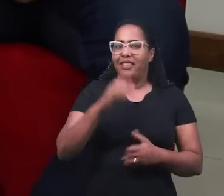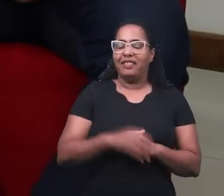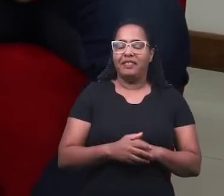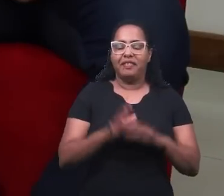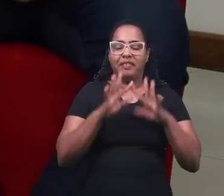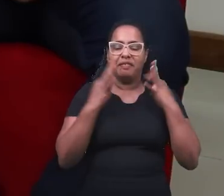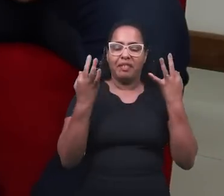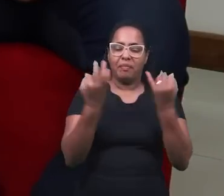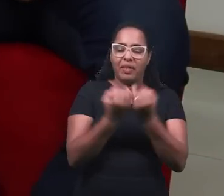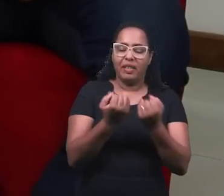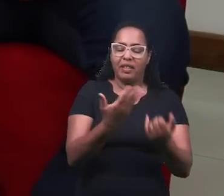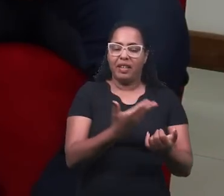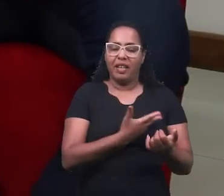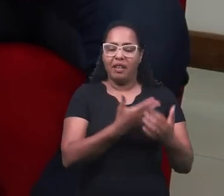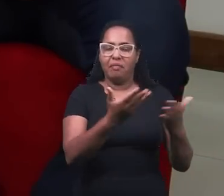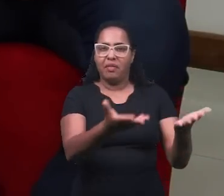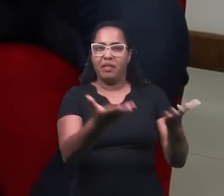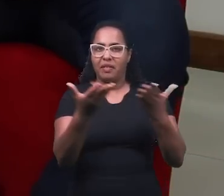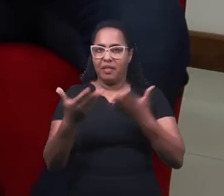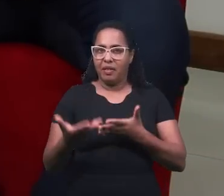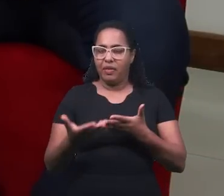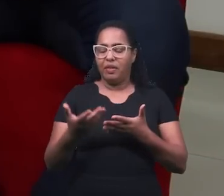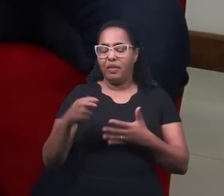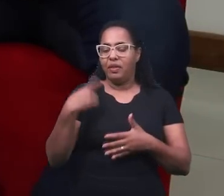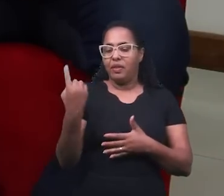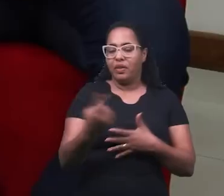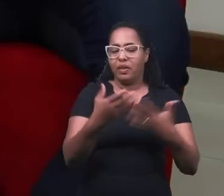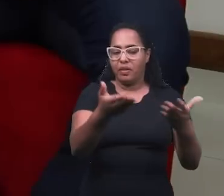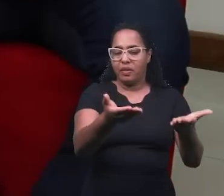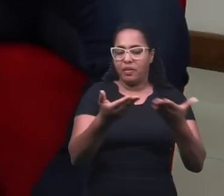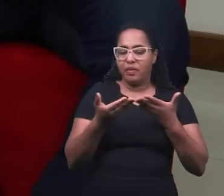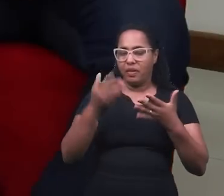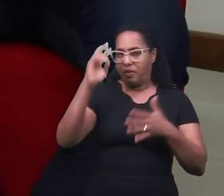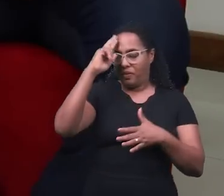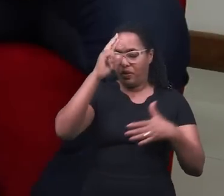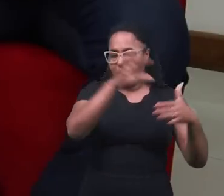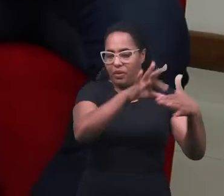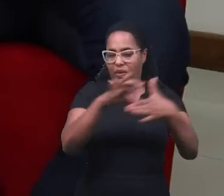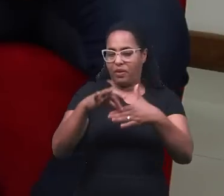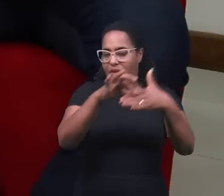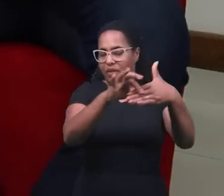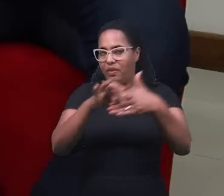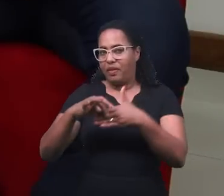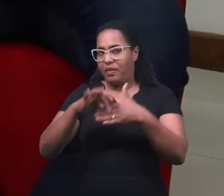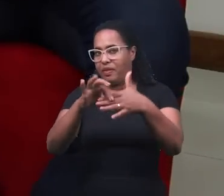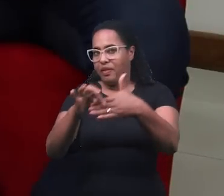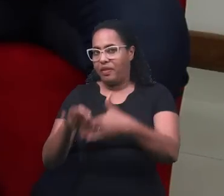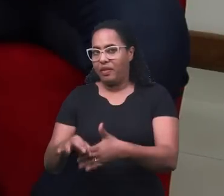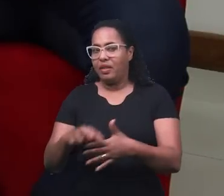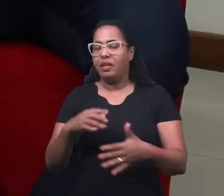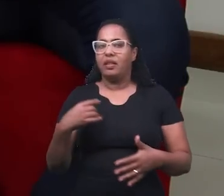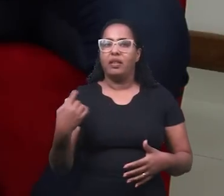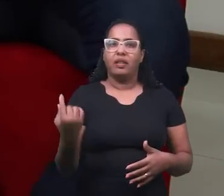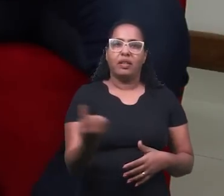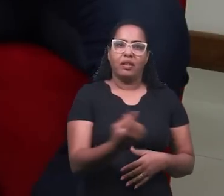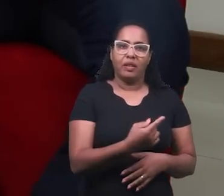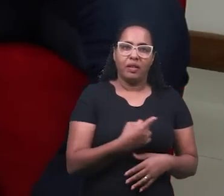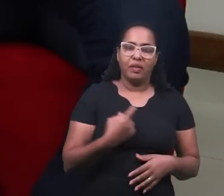as famílias estão vindo, pessoas que nós não estamos convidando. O Senhor está trazendo. E nós estamos